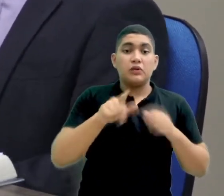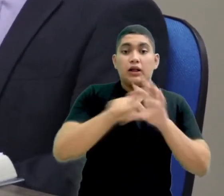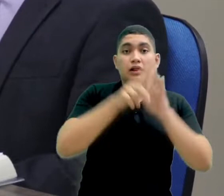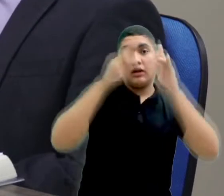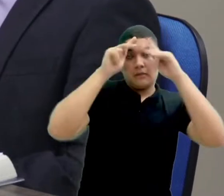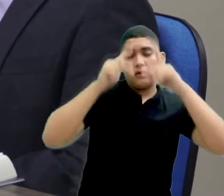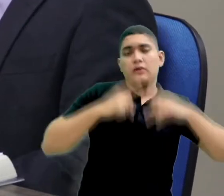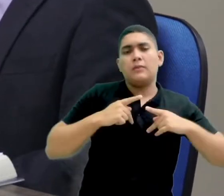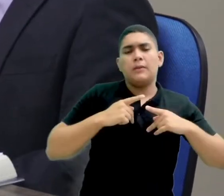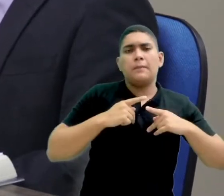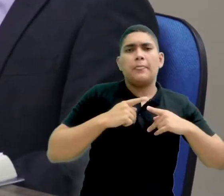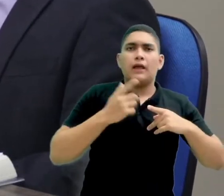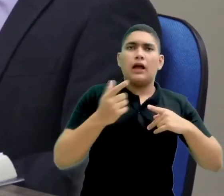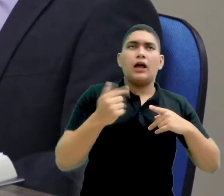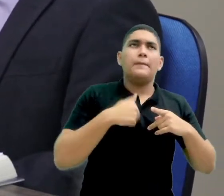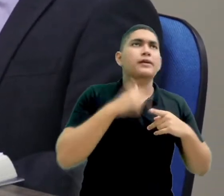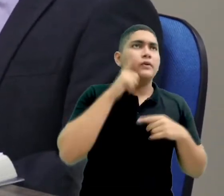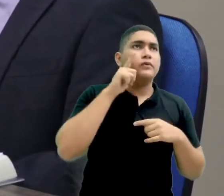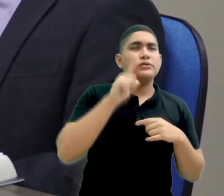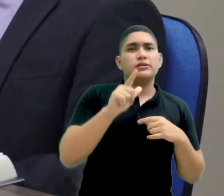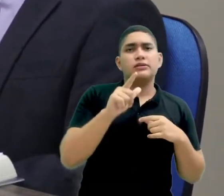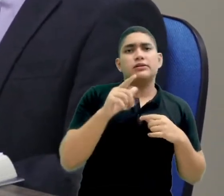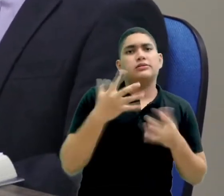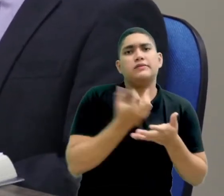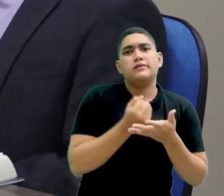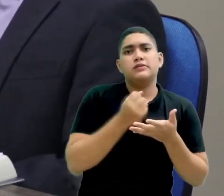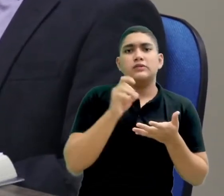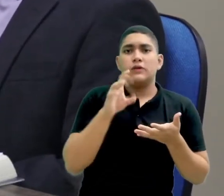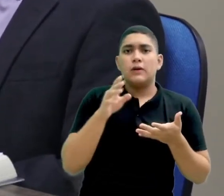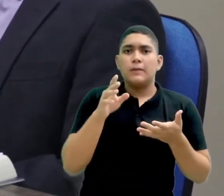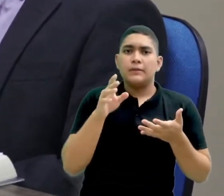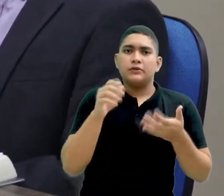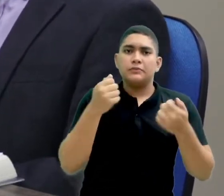salvação, somente ter a fé é suficiente.